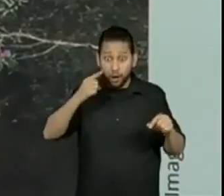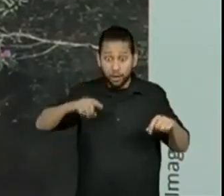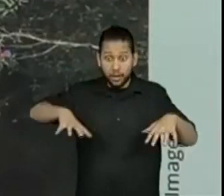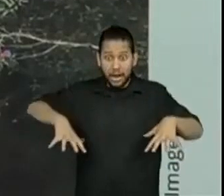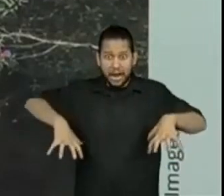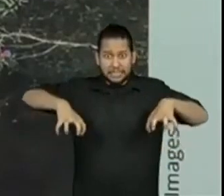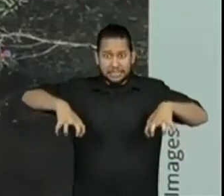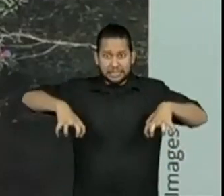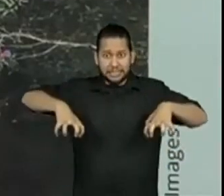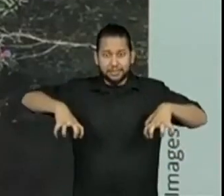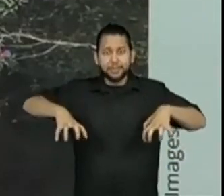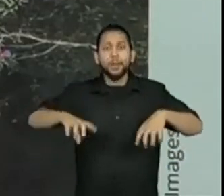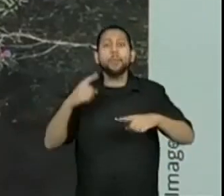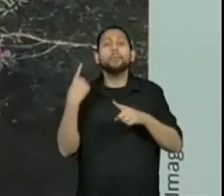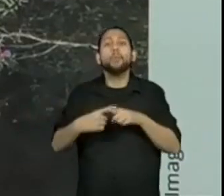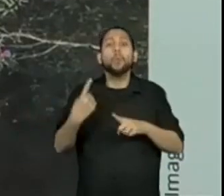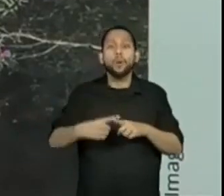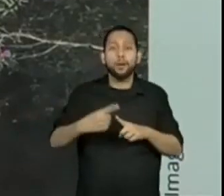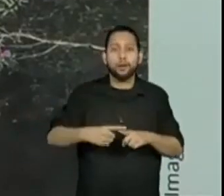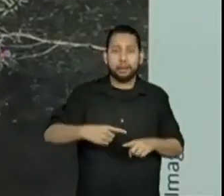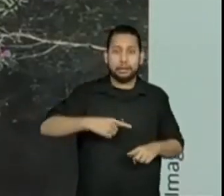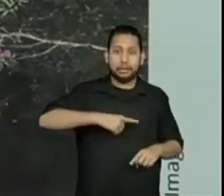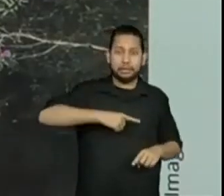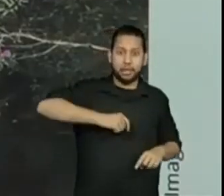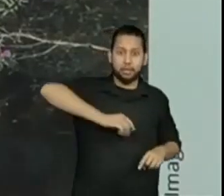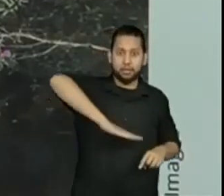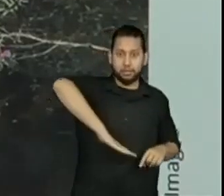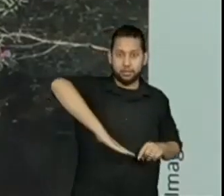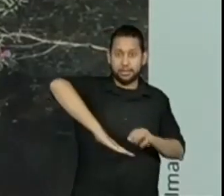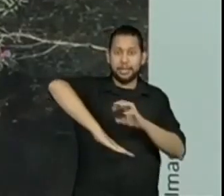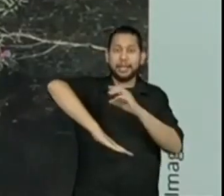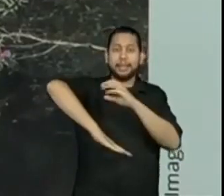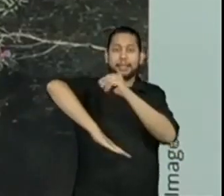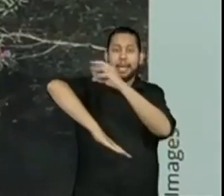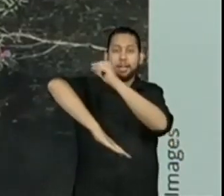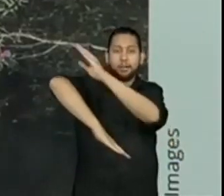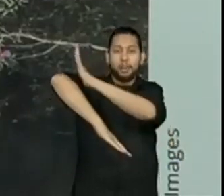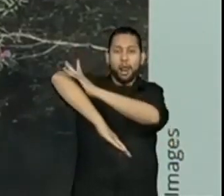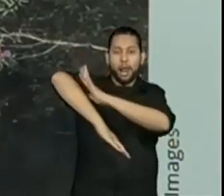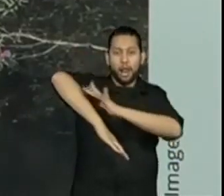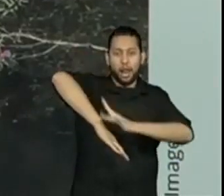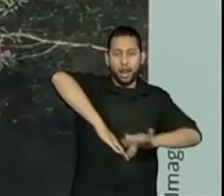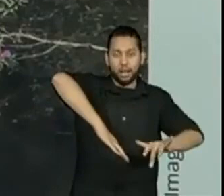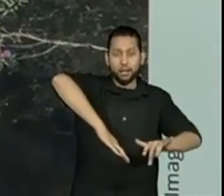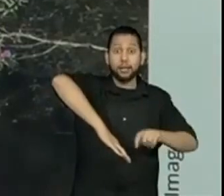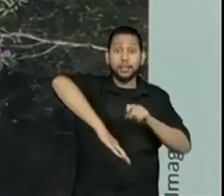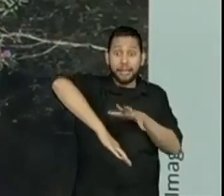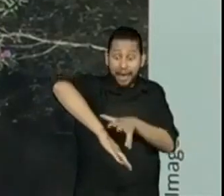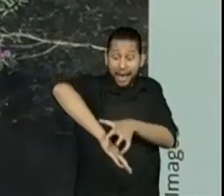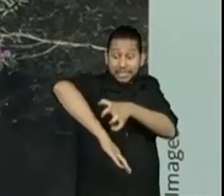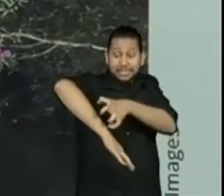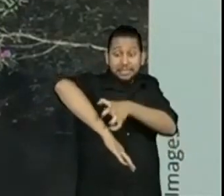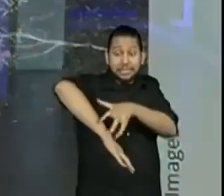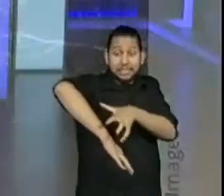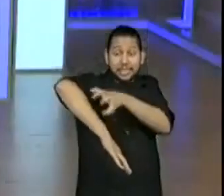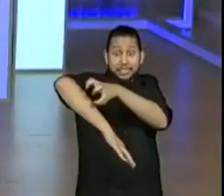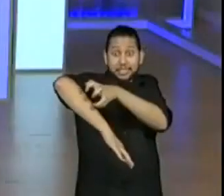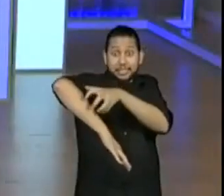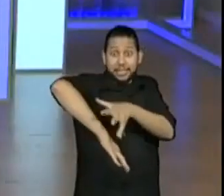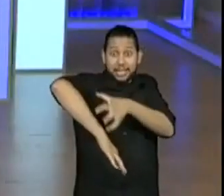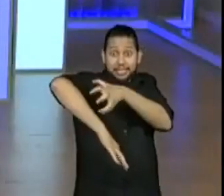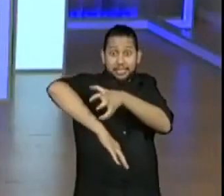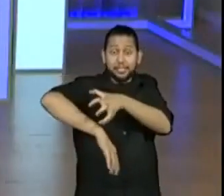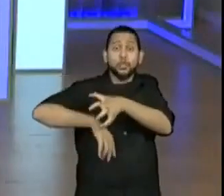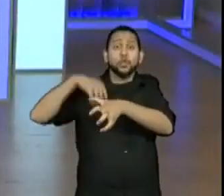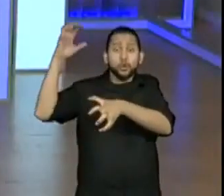toda essa terra, porque com as cheias dos rios, o que pode acontecer? Essa terra, esse solo